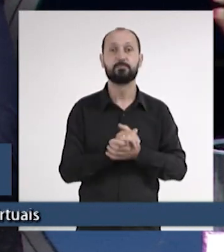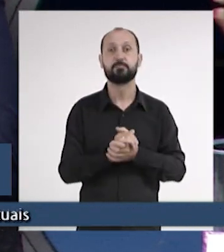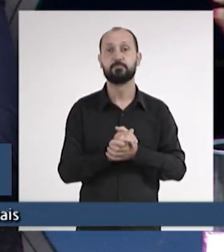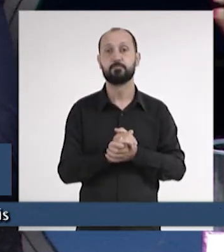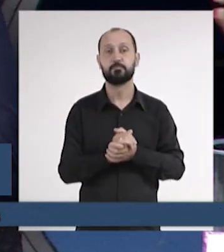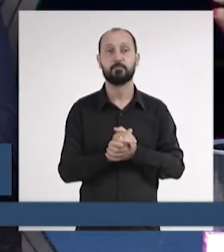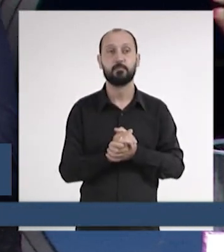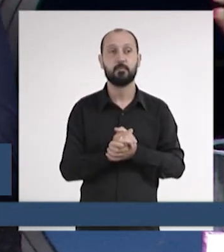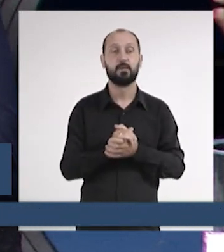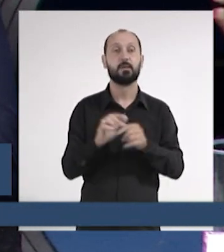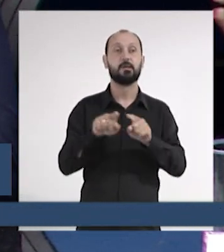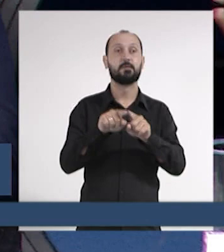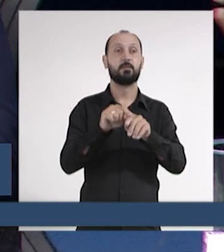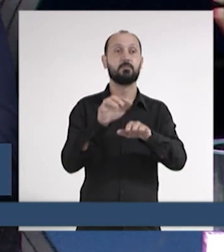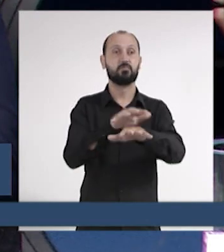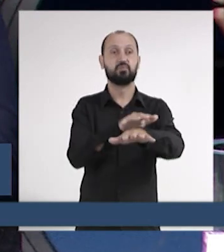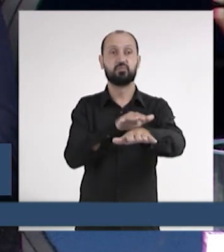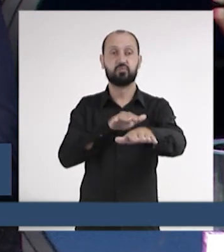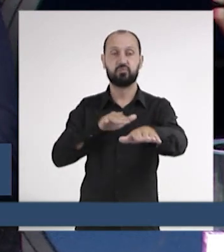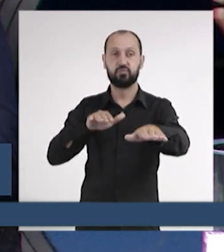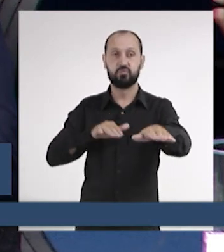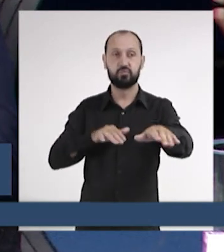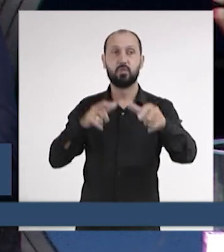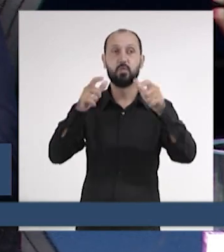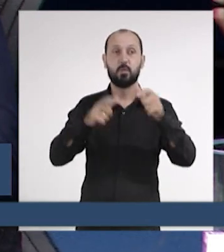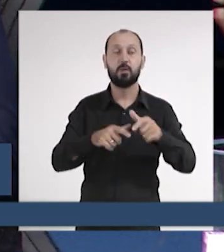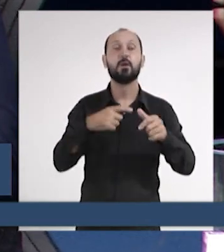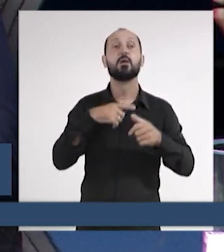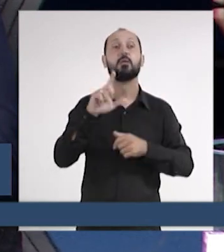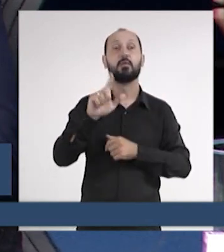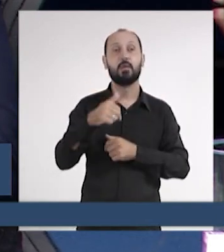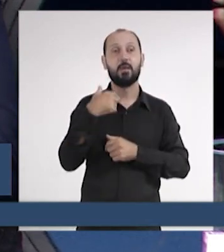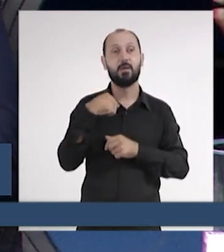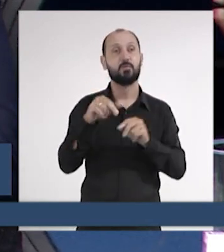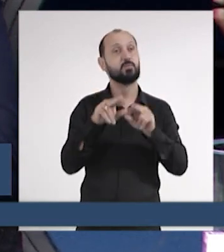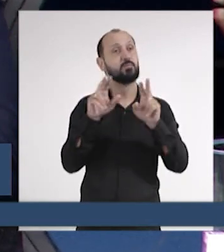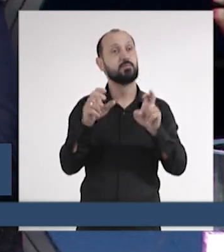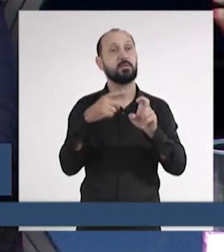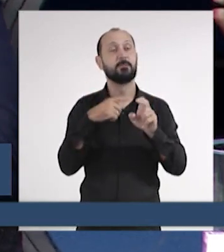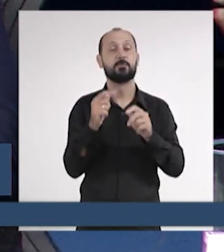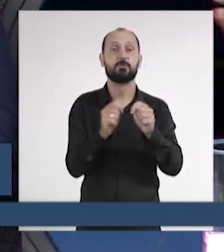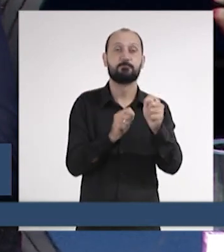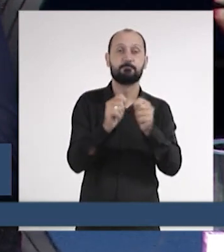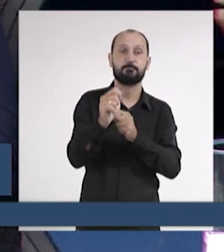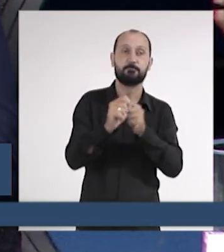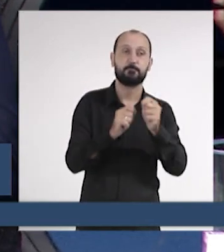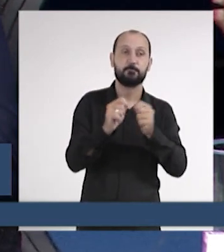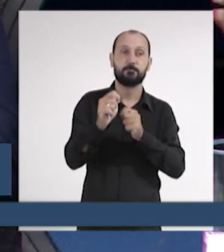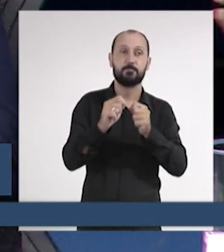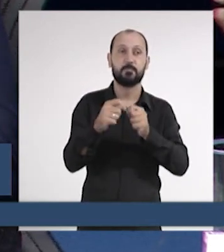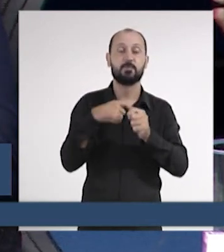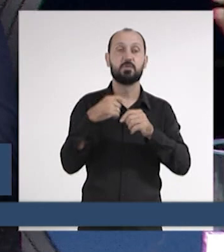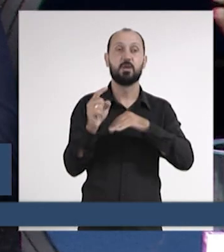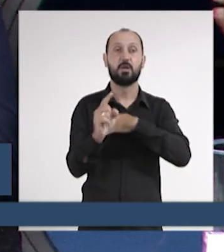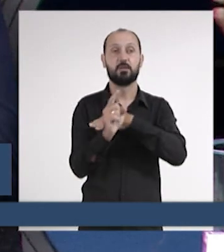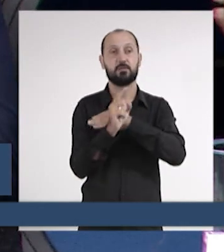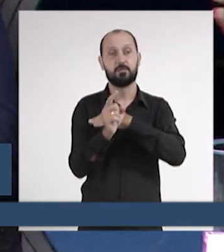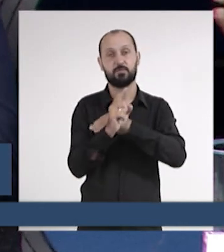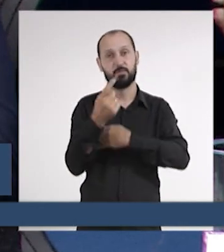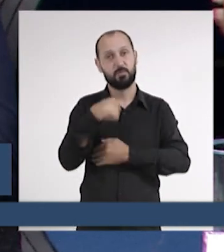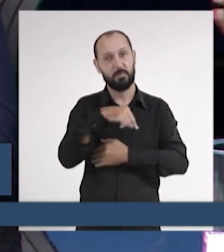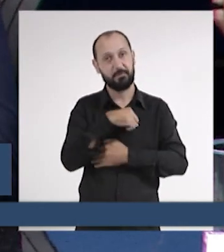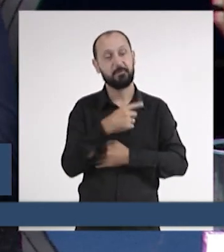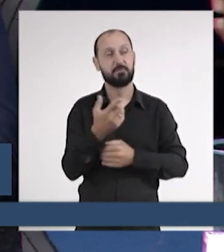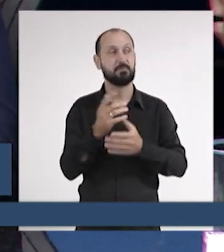e congestionamentos nas praças de pedágio, o que é um fator de diminuição do nível de serviço. Então,